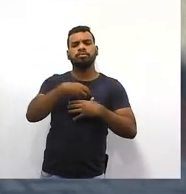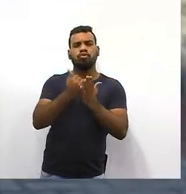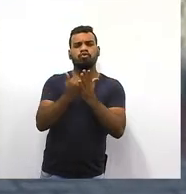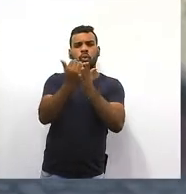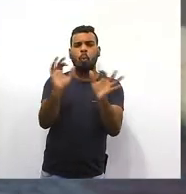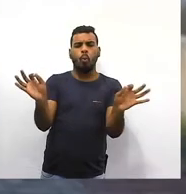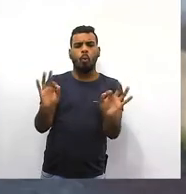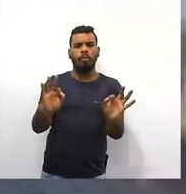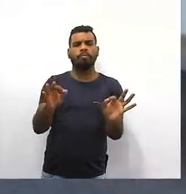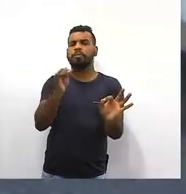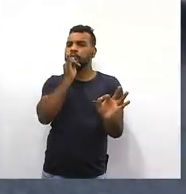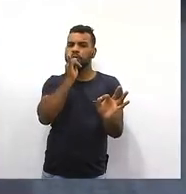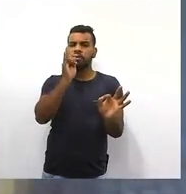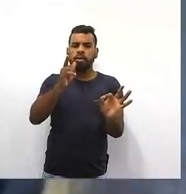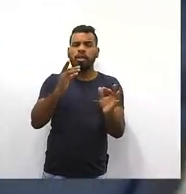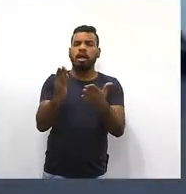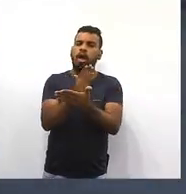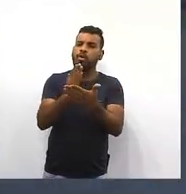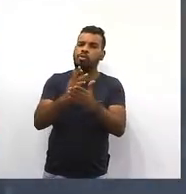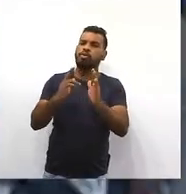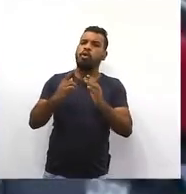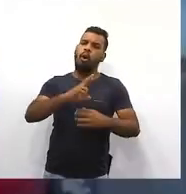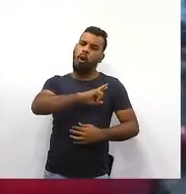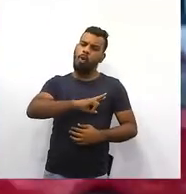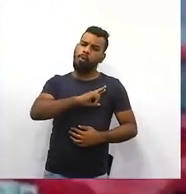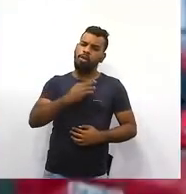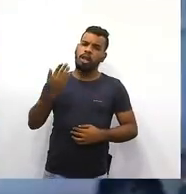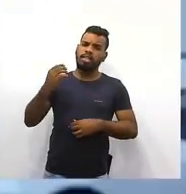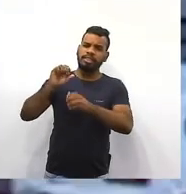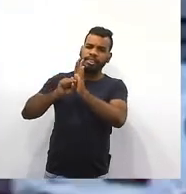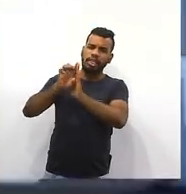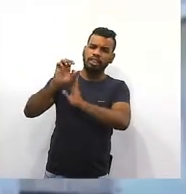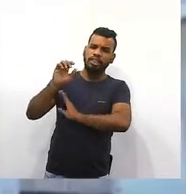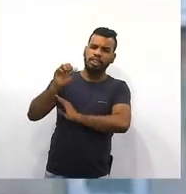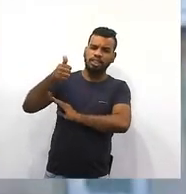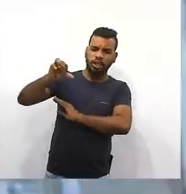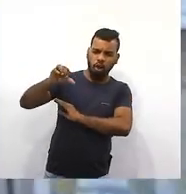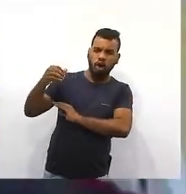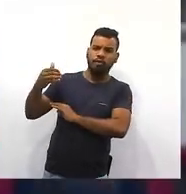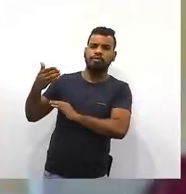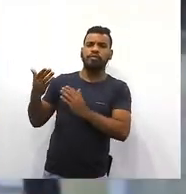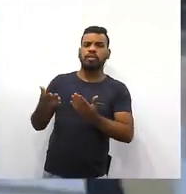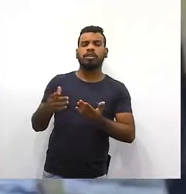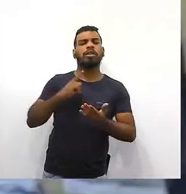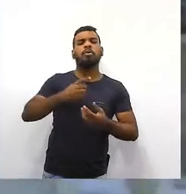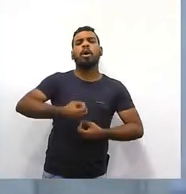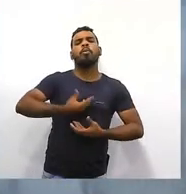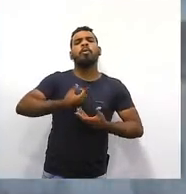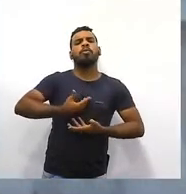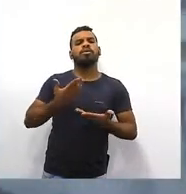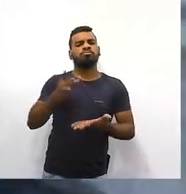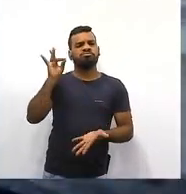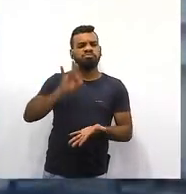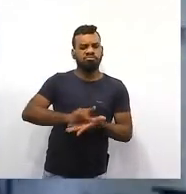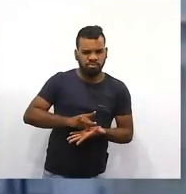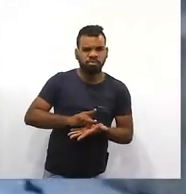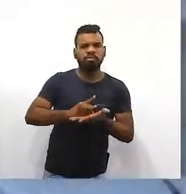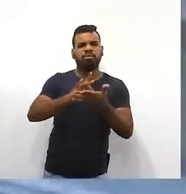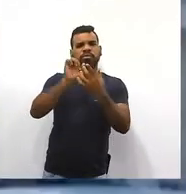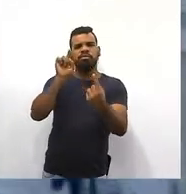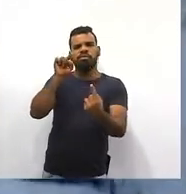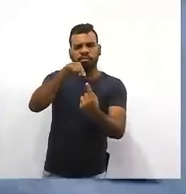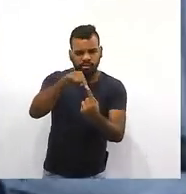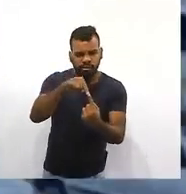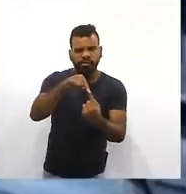por exemplo, alguns românticos traziam lá no século XIX. É uma poesia mais concisa, mais